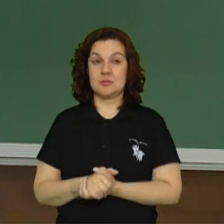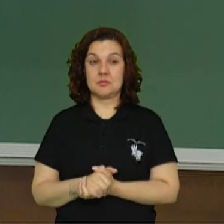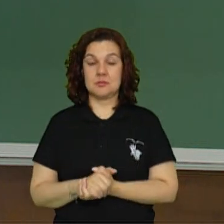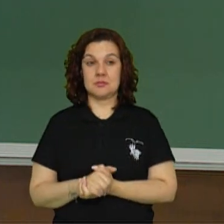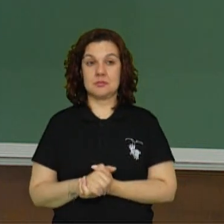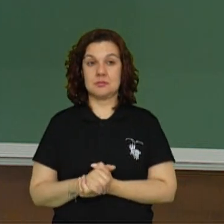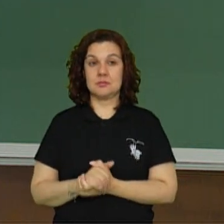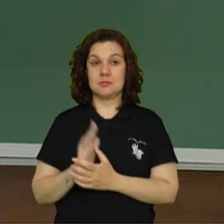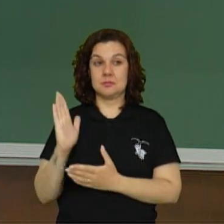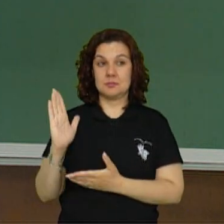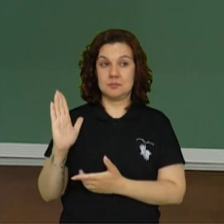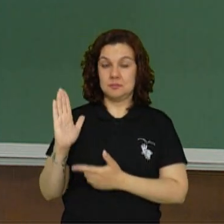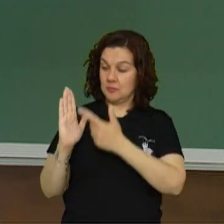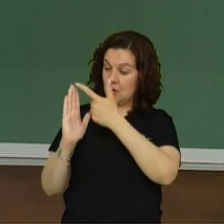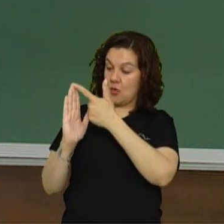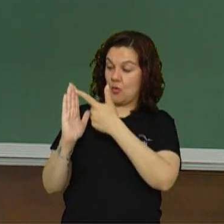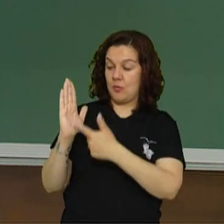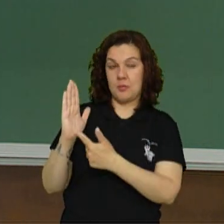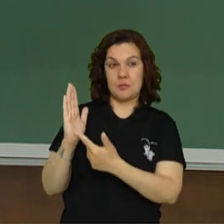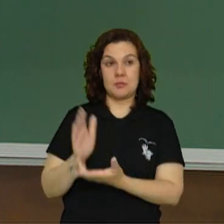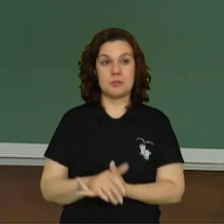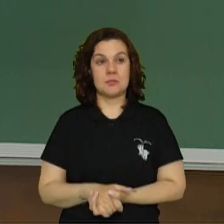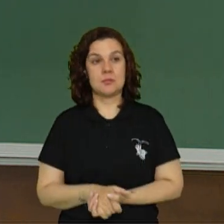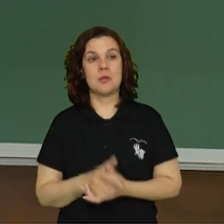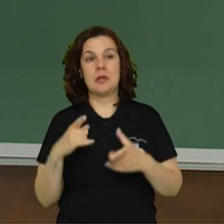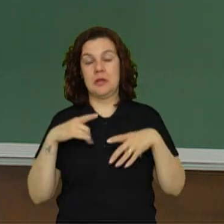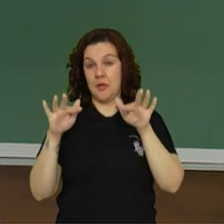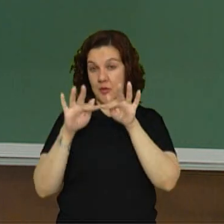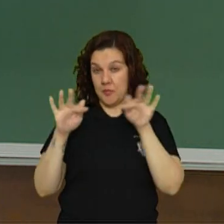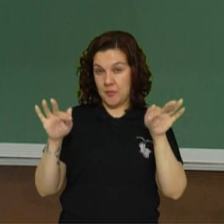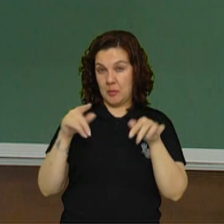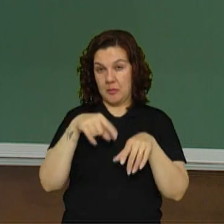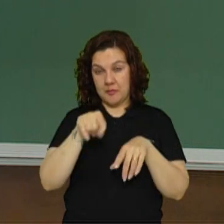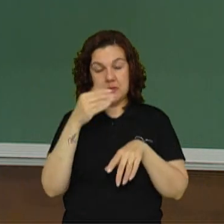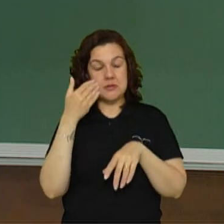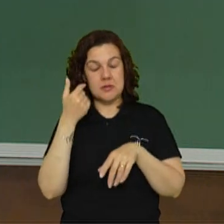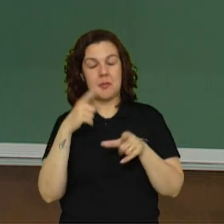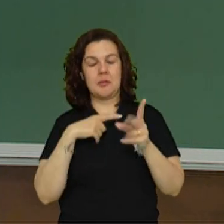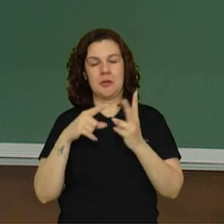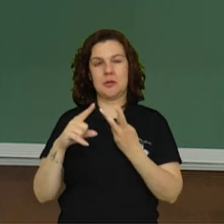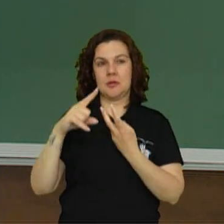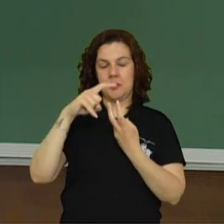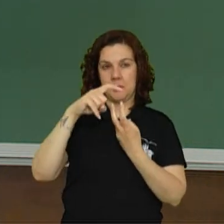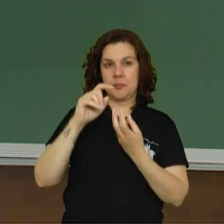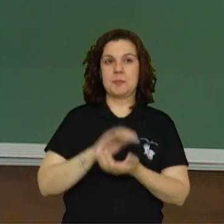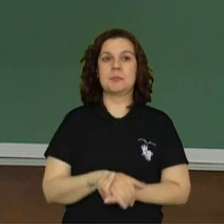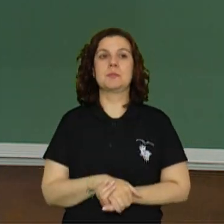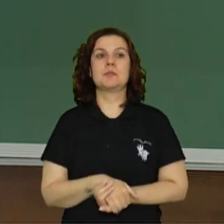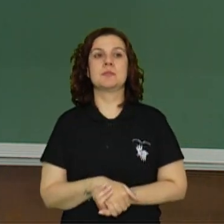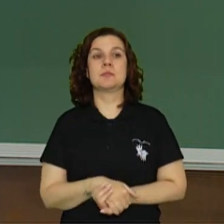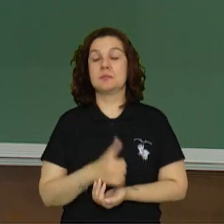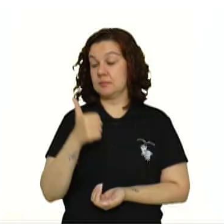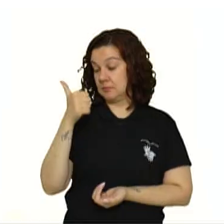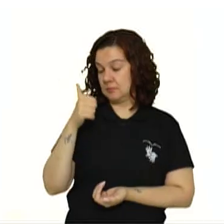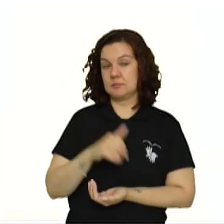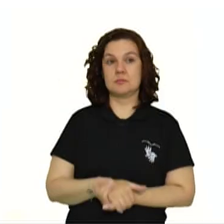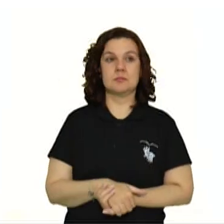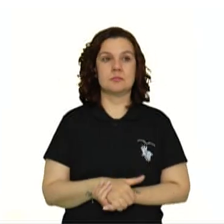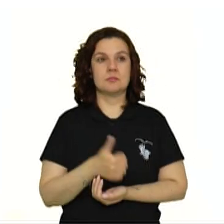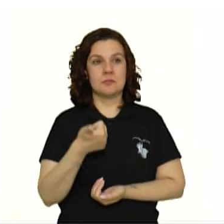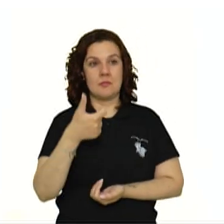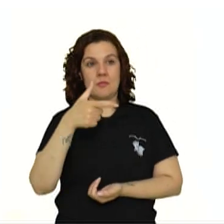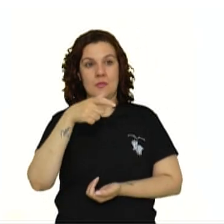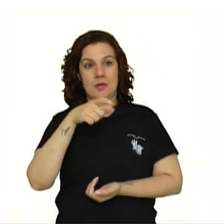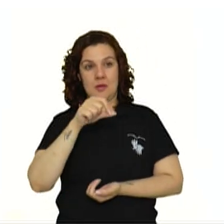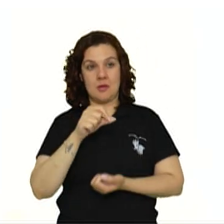circunferência é... Comprimento de circunferência, tem uma formulinha, na formulinha vai o π, tá lembrado? Letra A,